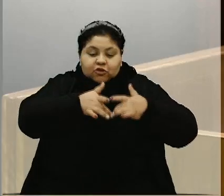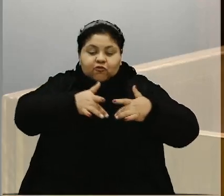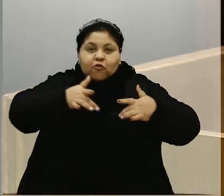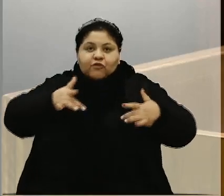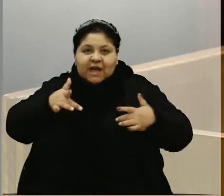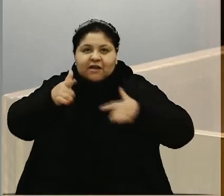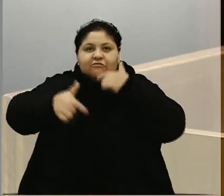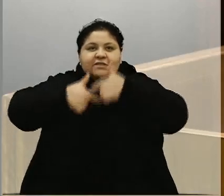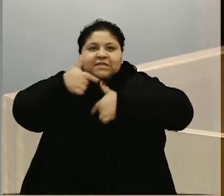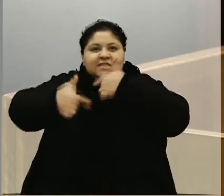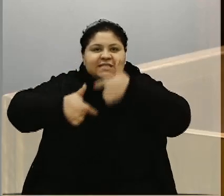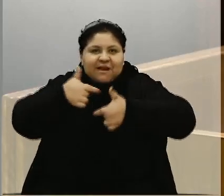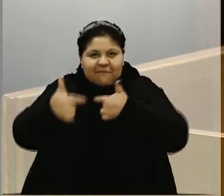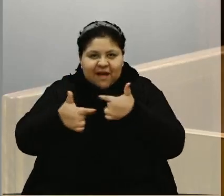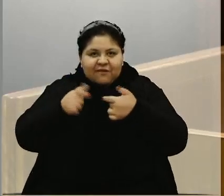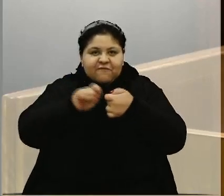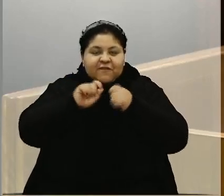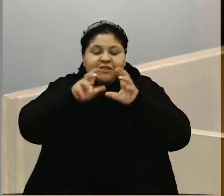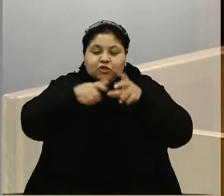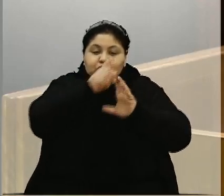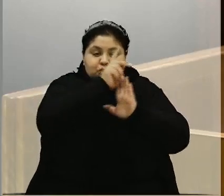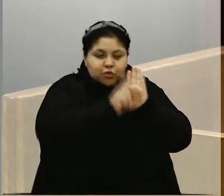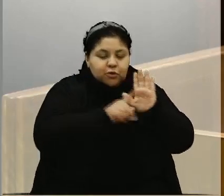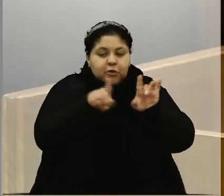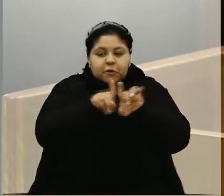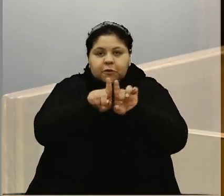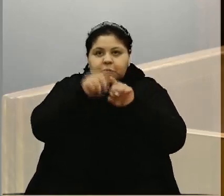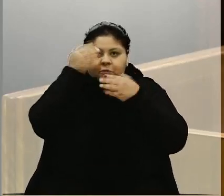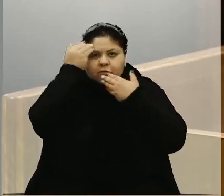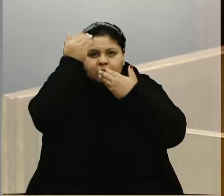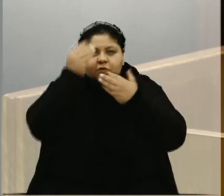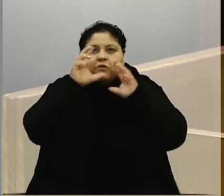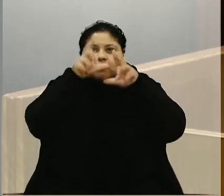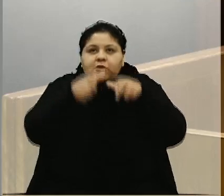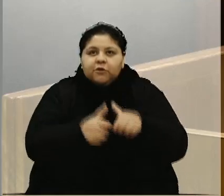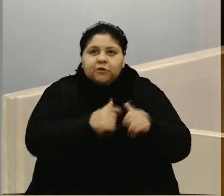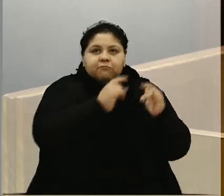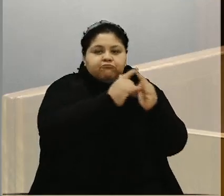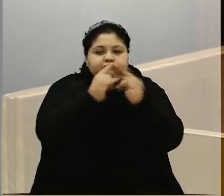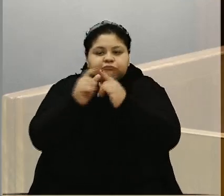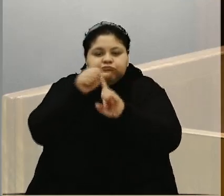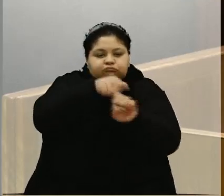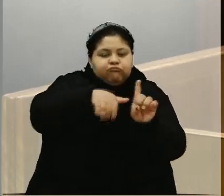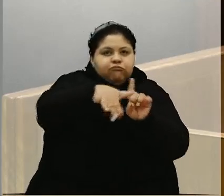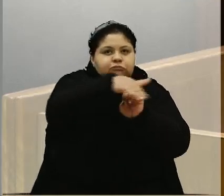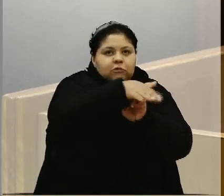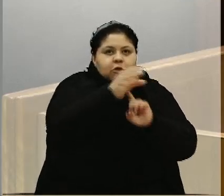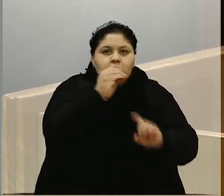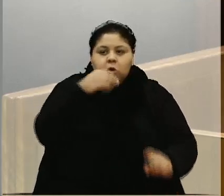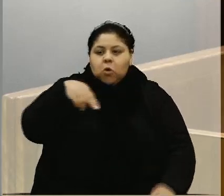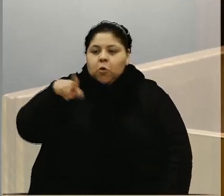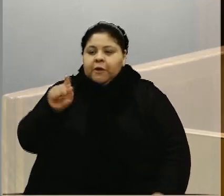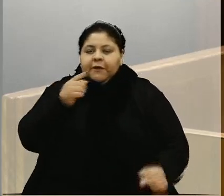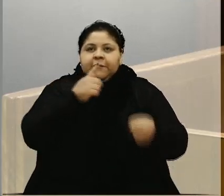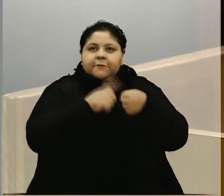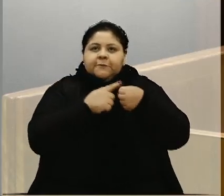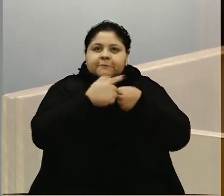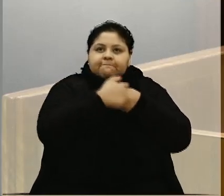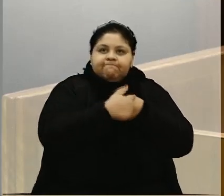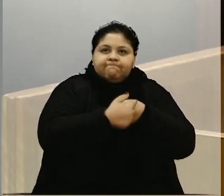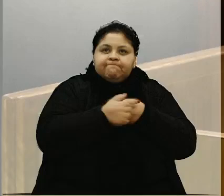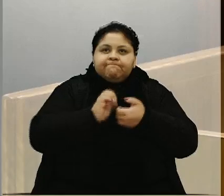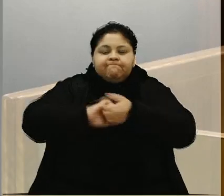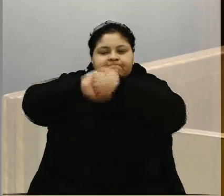e realizam todos os projetos. E também quero agradecer a todas as instituições sociais, todas as ONGs da nossa cidade, que são